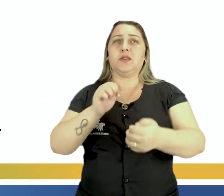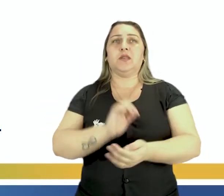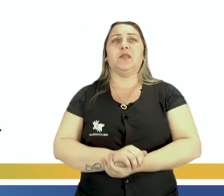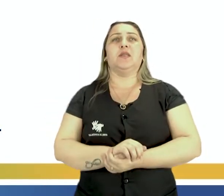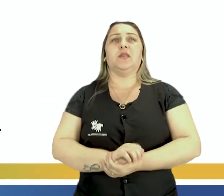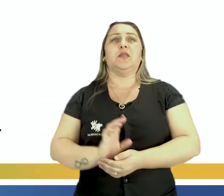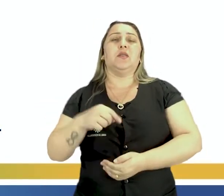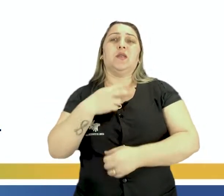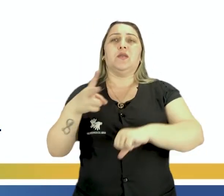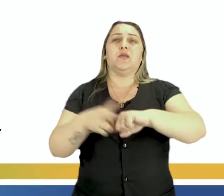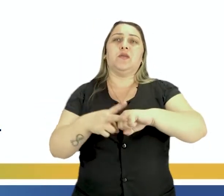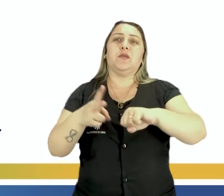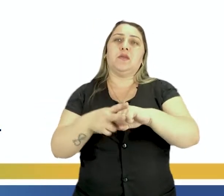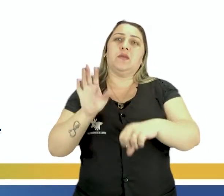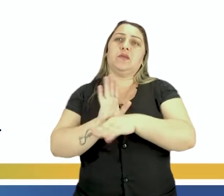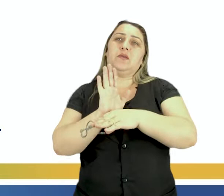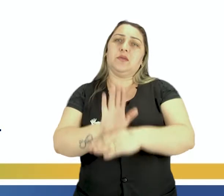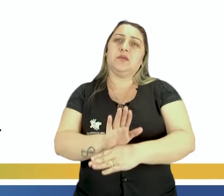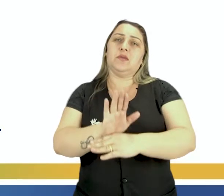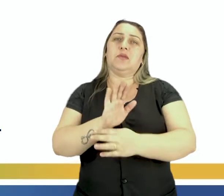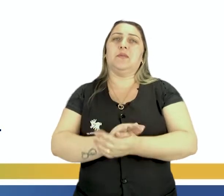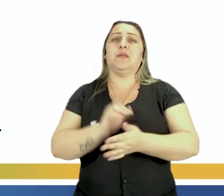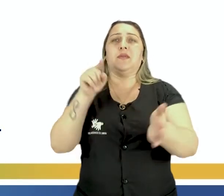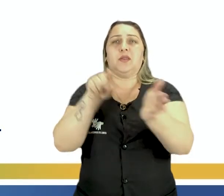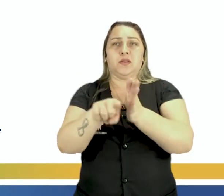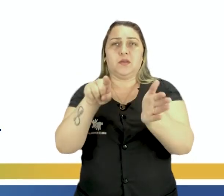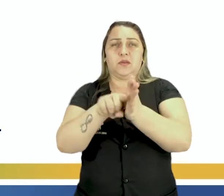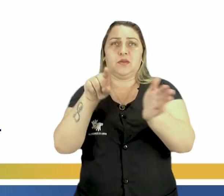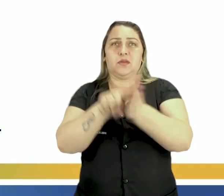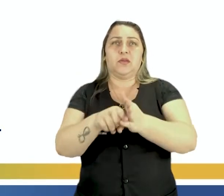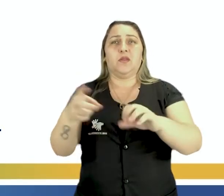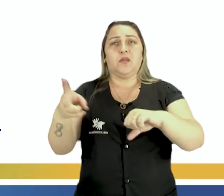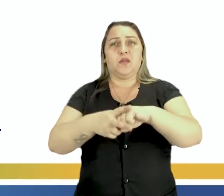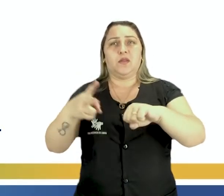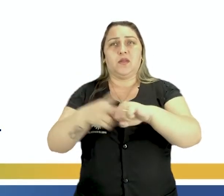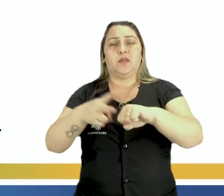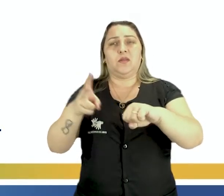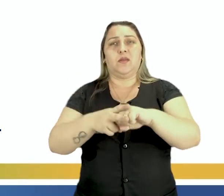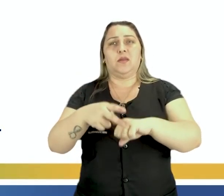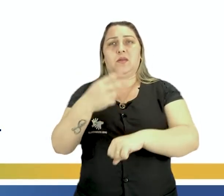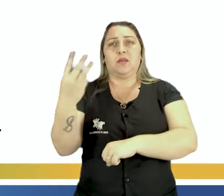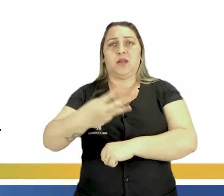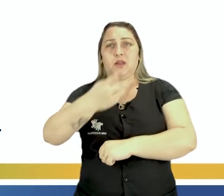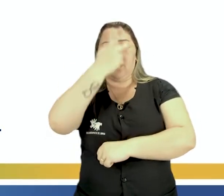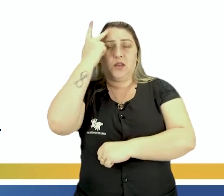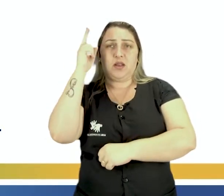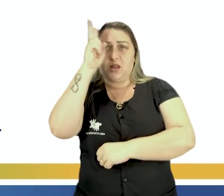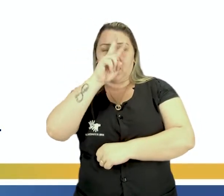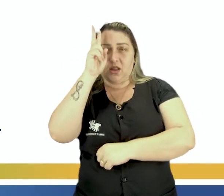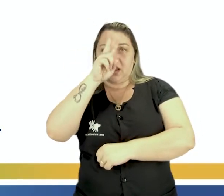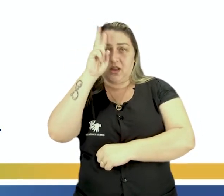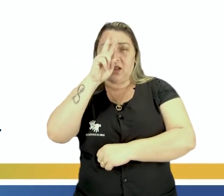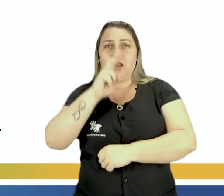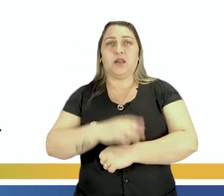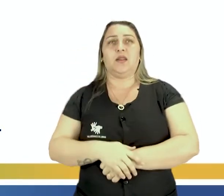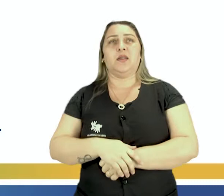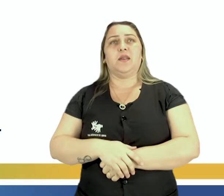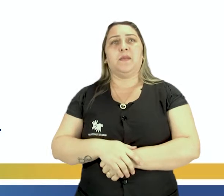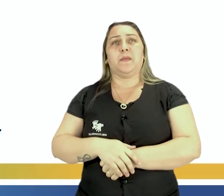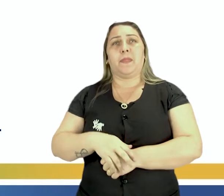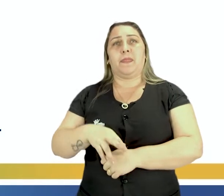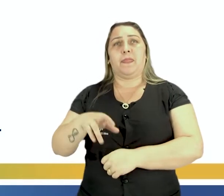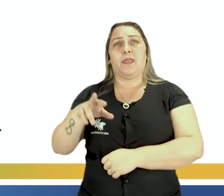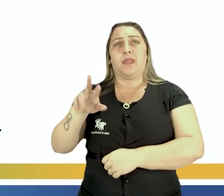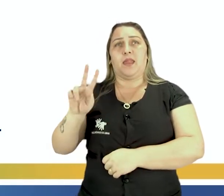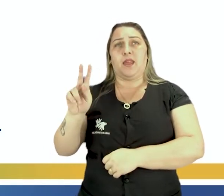vai ser do nosso verbo auxiliar. Para fazer as perguntas, o verbo auxiliar para a terceira pessoa, lembrando que a terceira pessoa é he, she